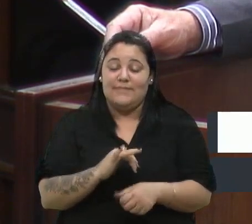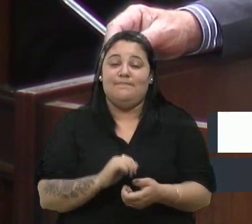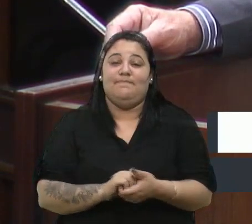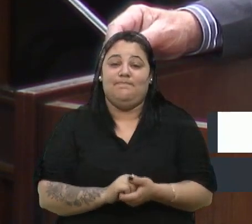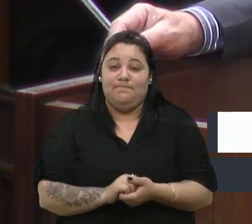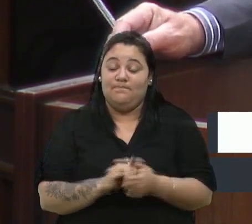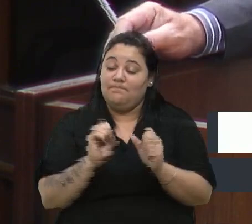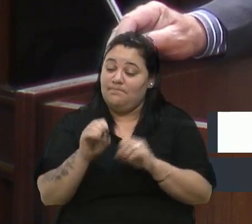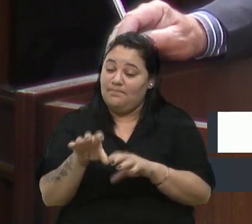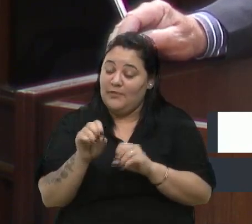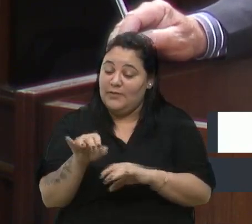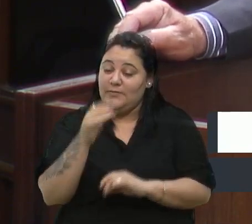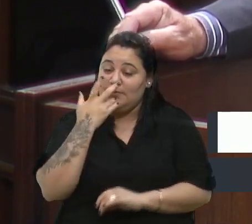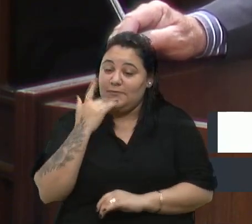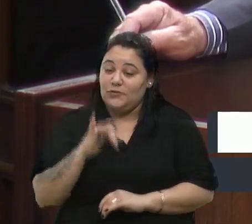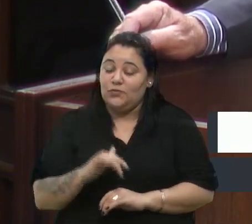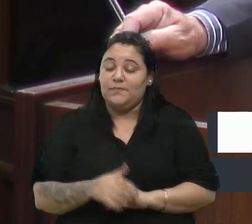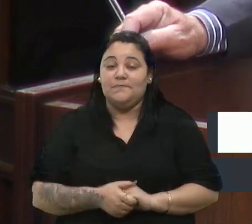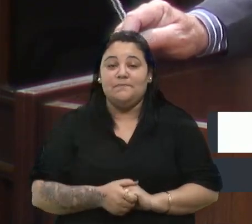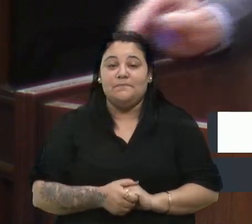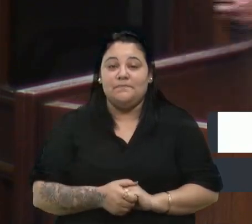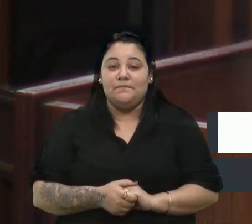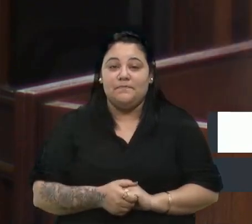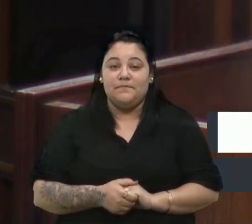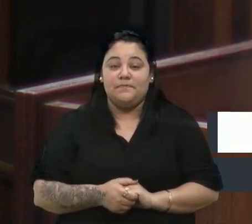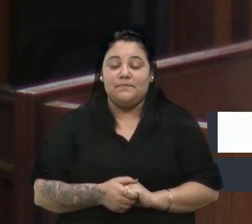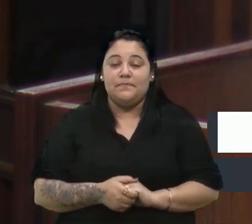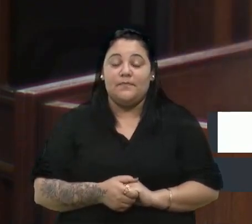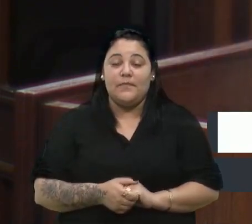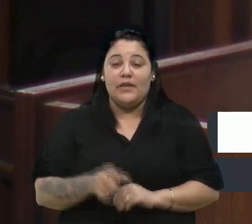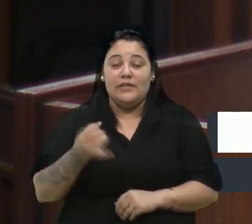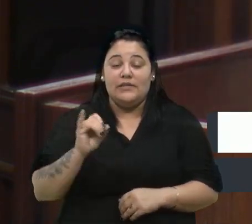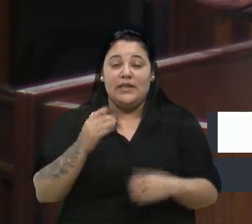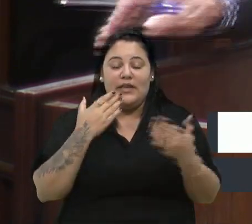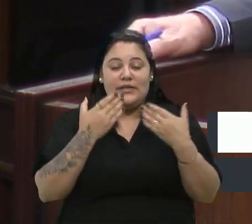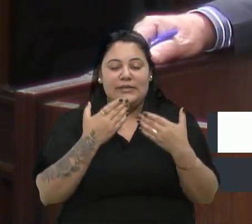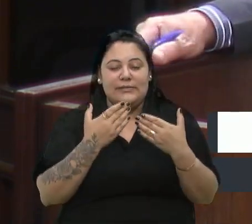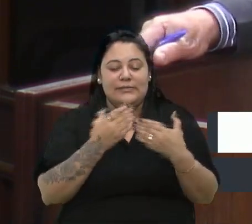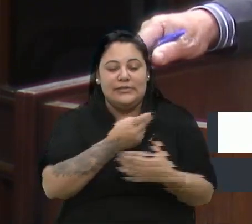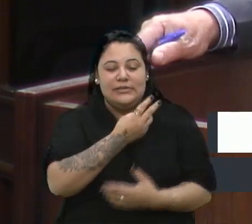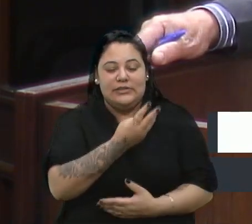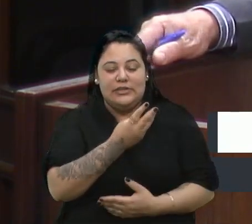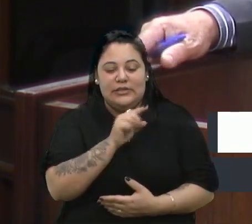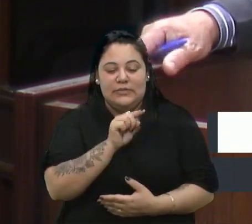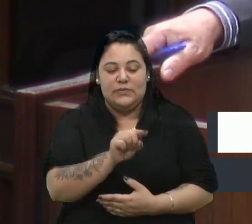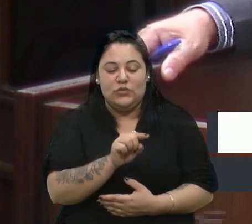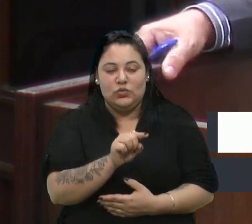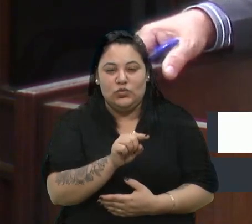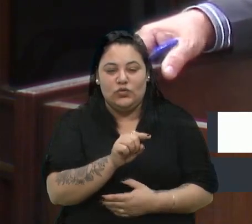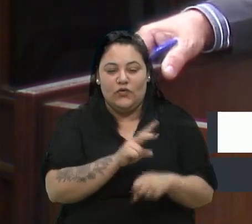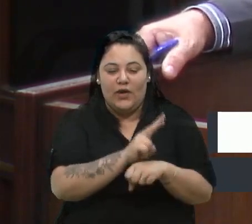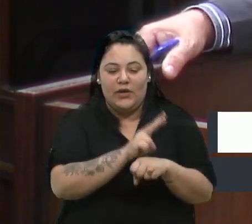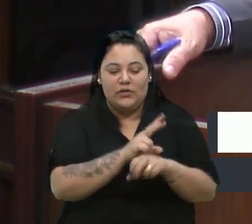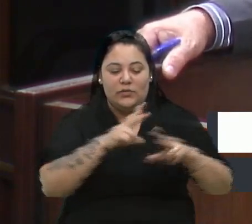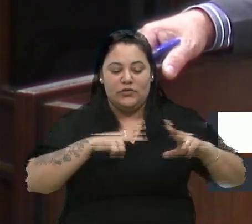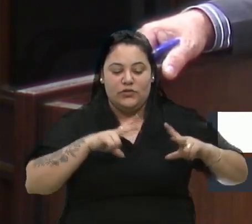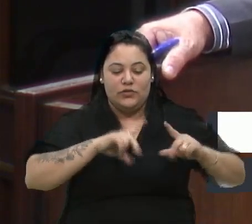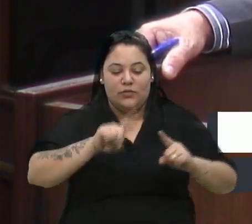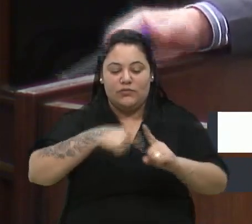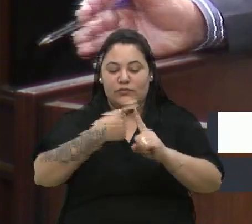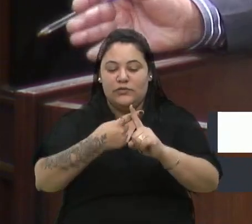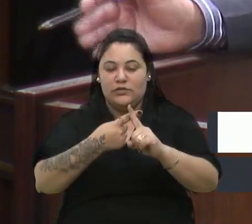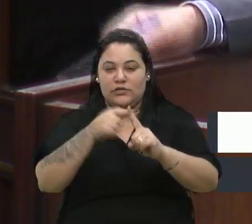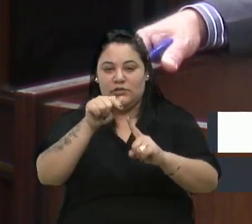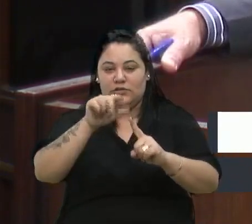na educação infantil. E se nós pegarmos 3.000 vagas do privado vezes R$ 700, nós